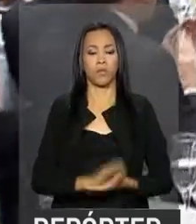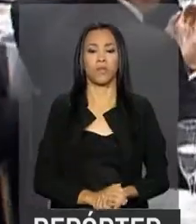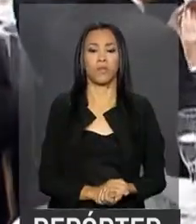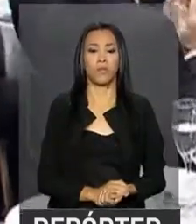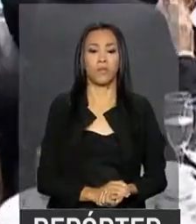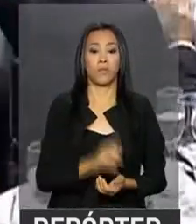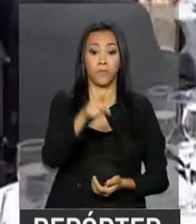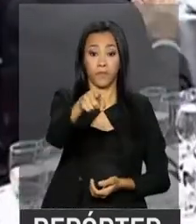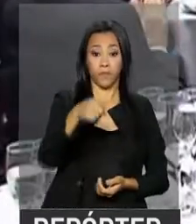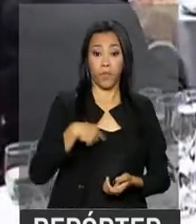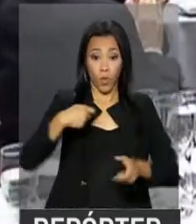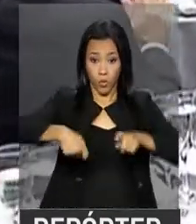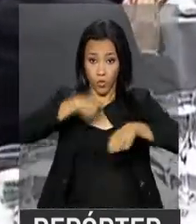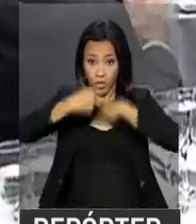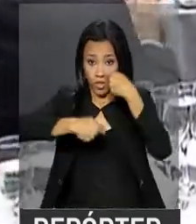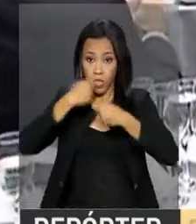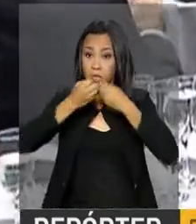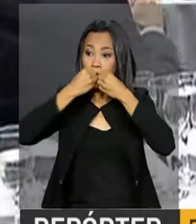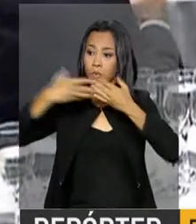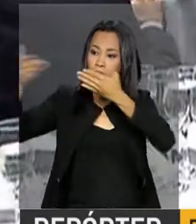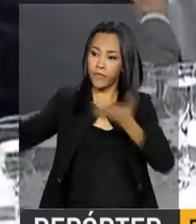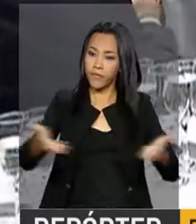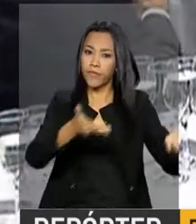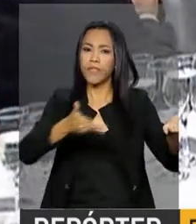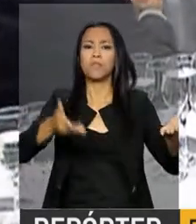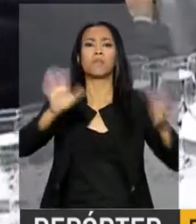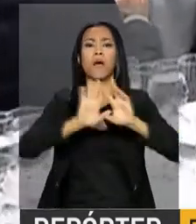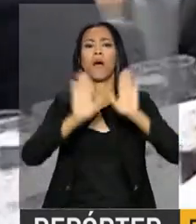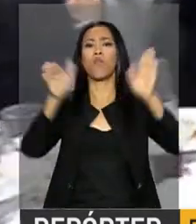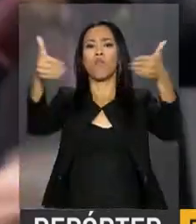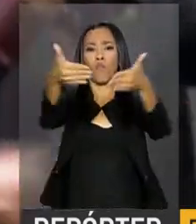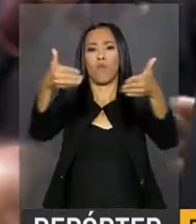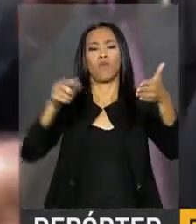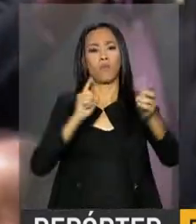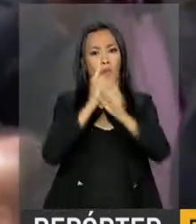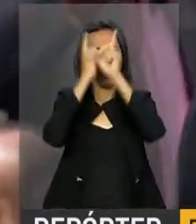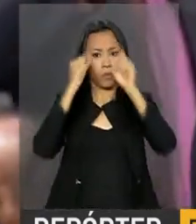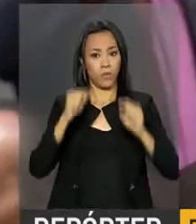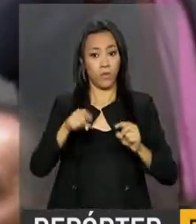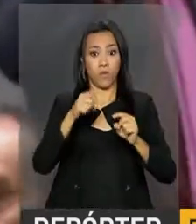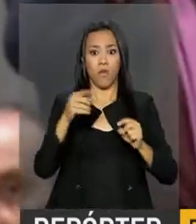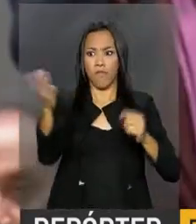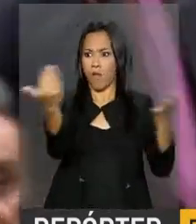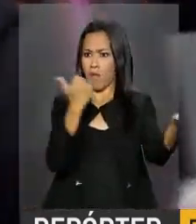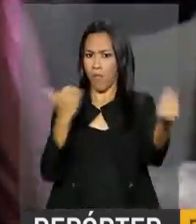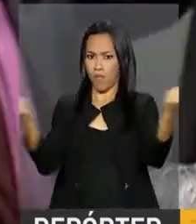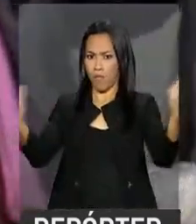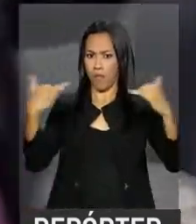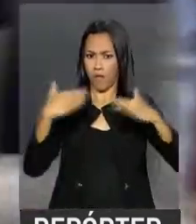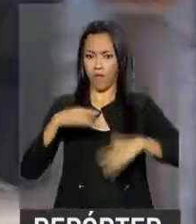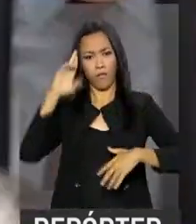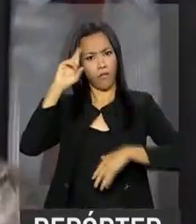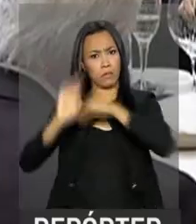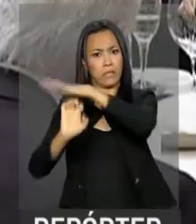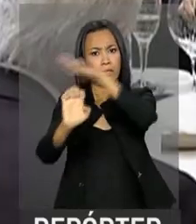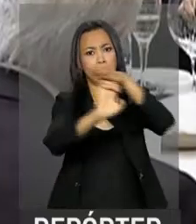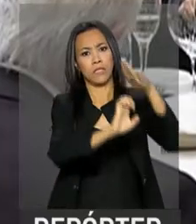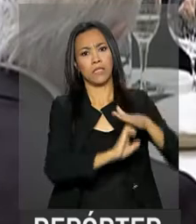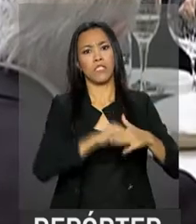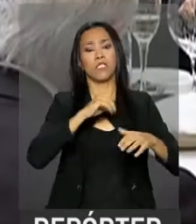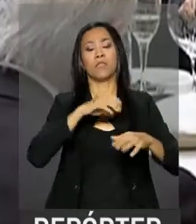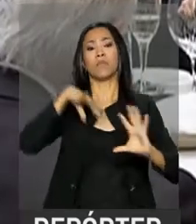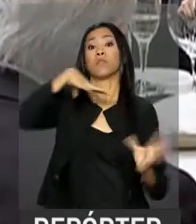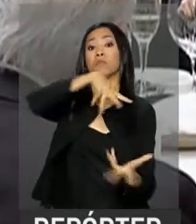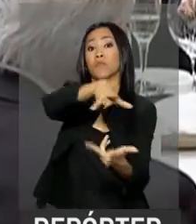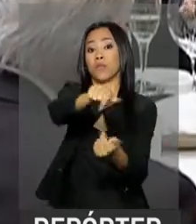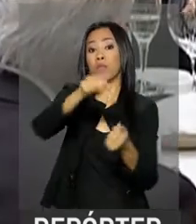O jantar de boas-vindas do Fórum de Investimentos Brasil 2017 reuniu empresários e executivos de multinacionais, o